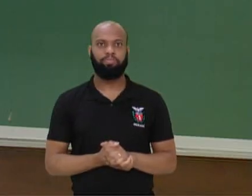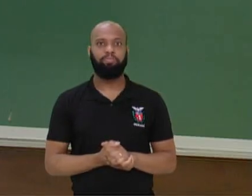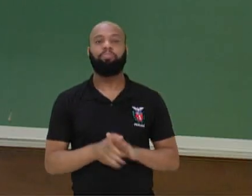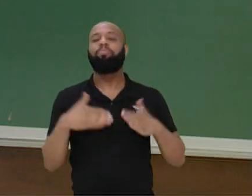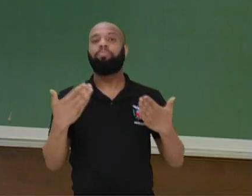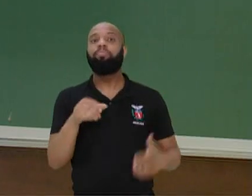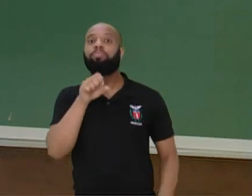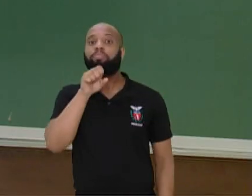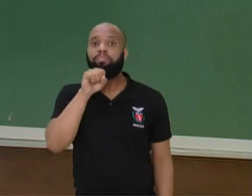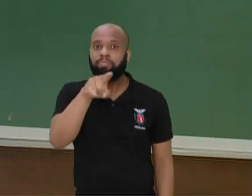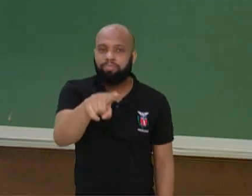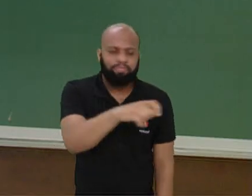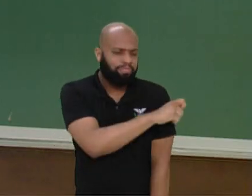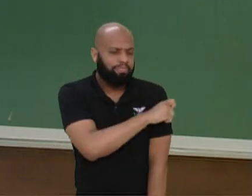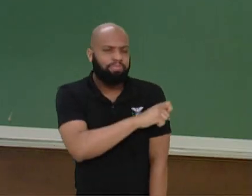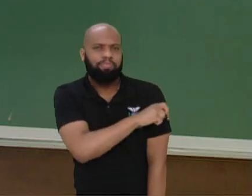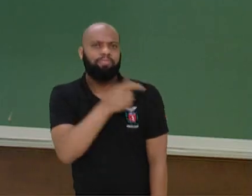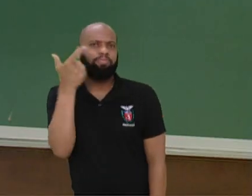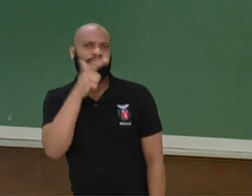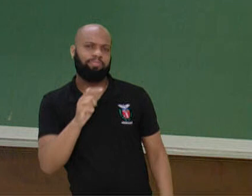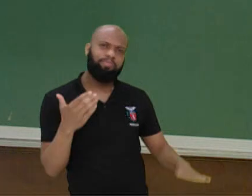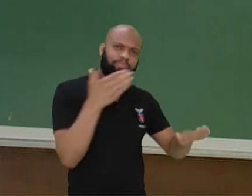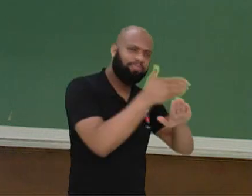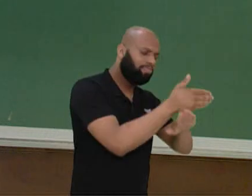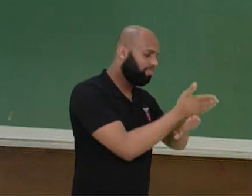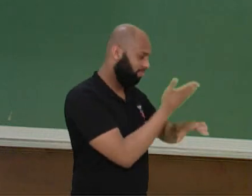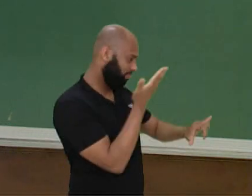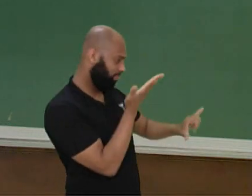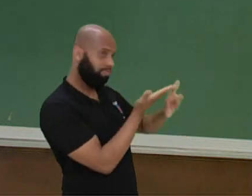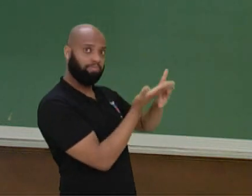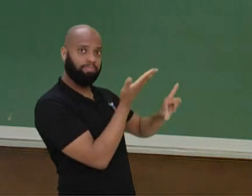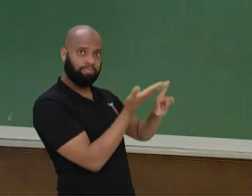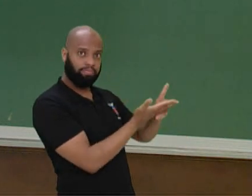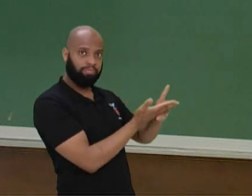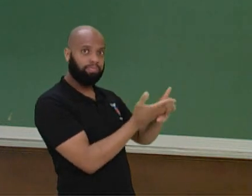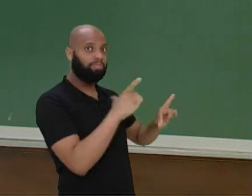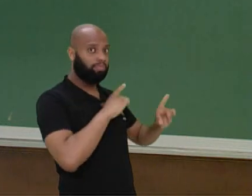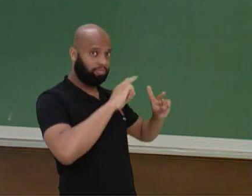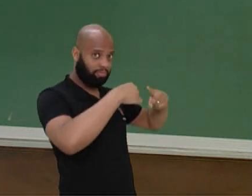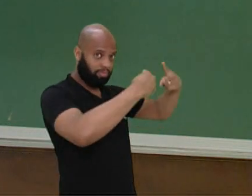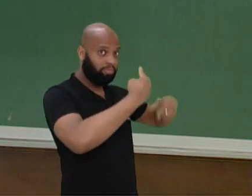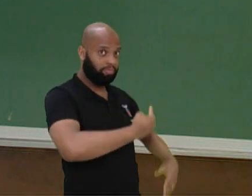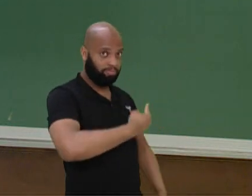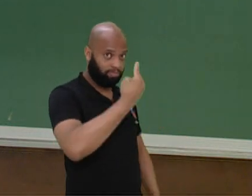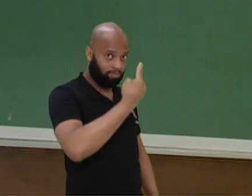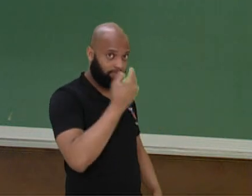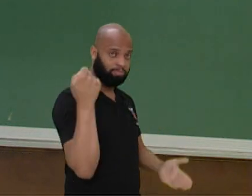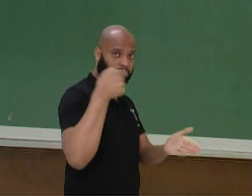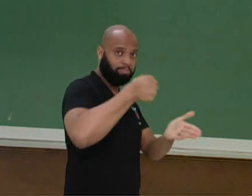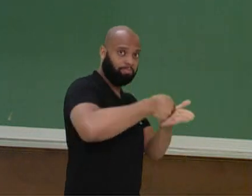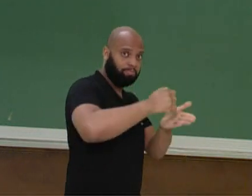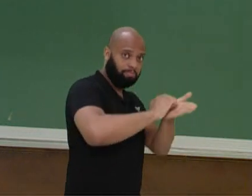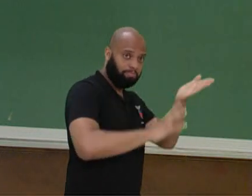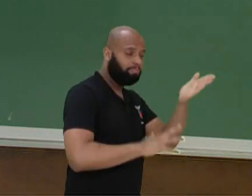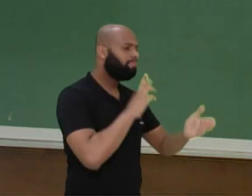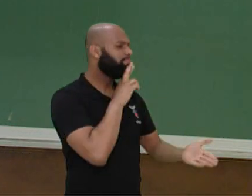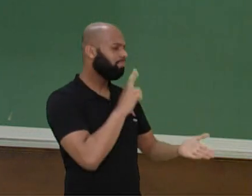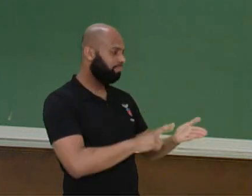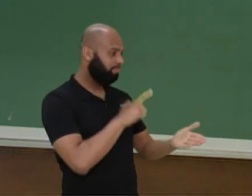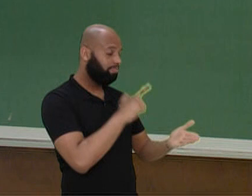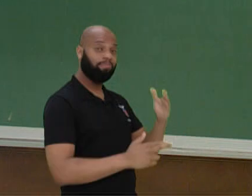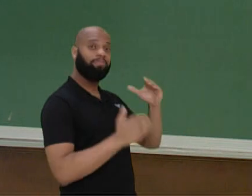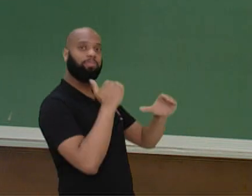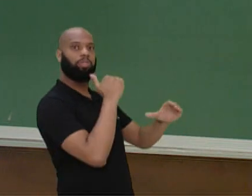Muito bem, se você é aluno, tem acesso ao Classroom, clique no link da atividade obrigatória e assim